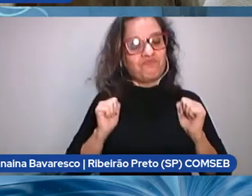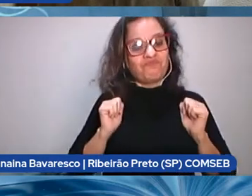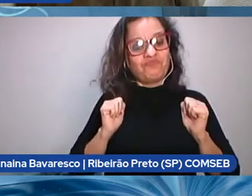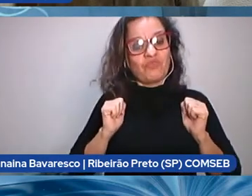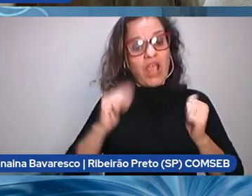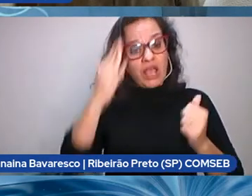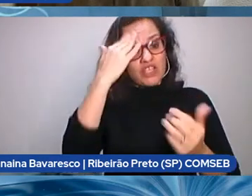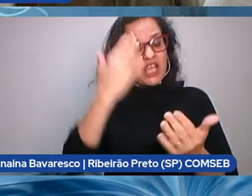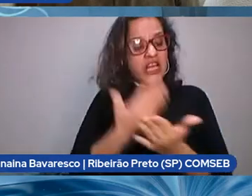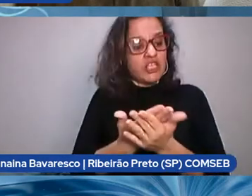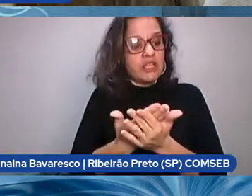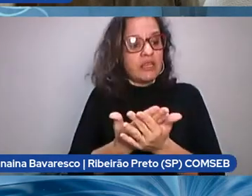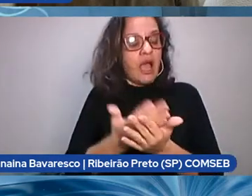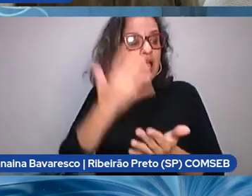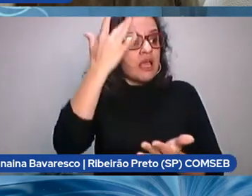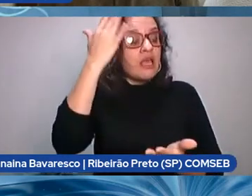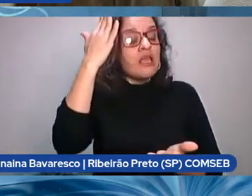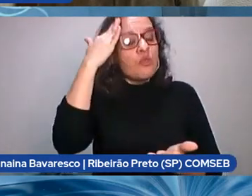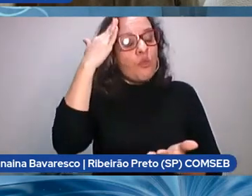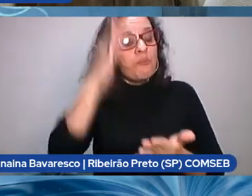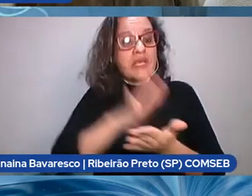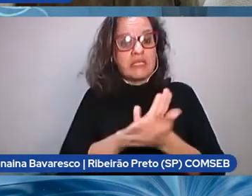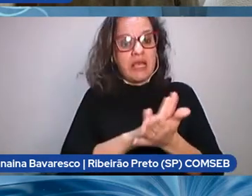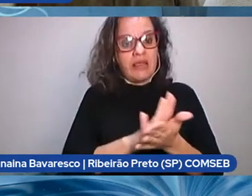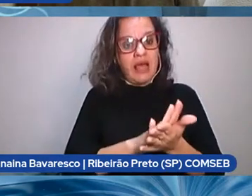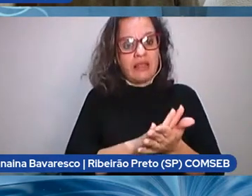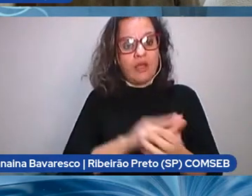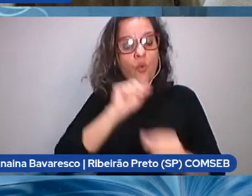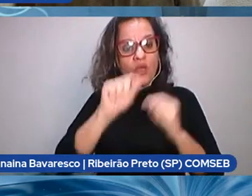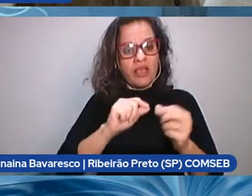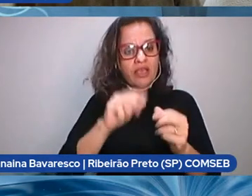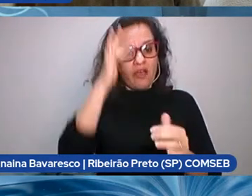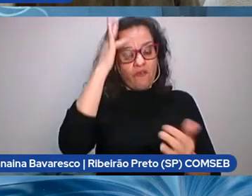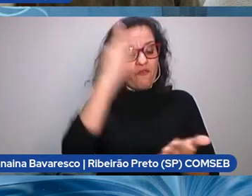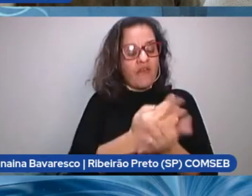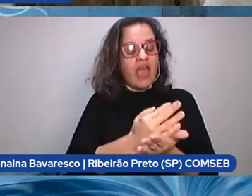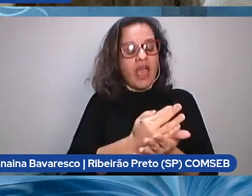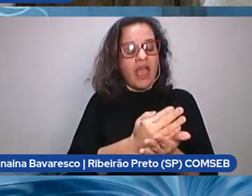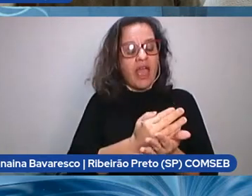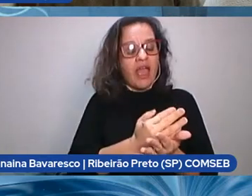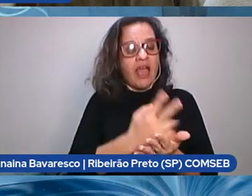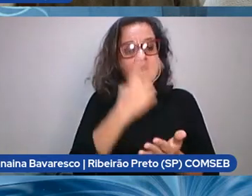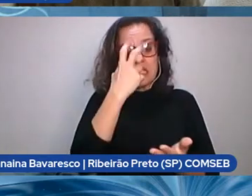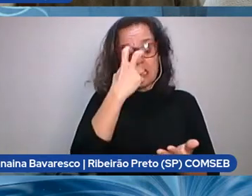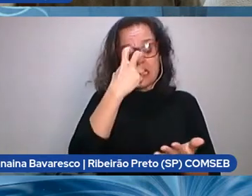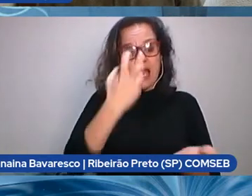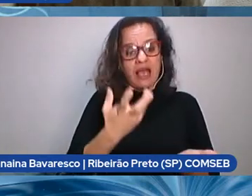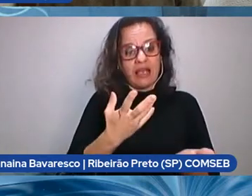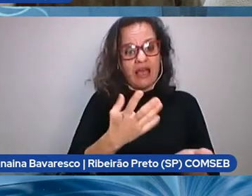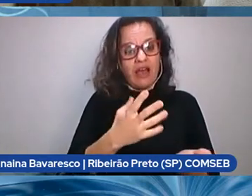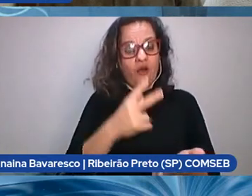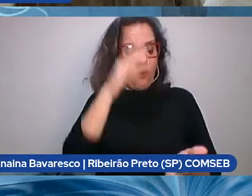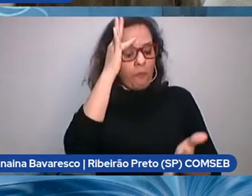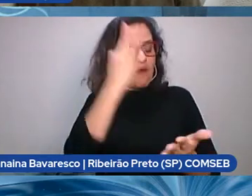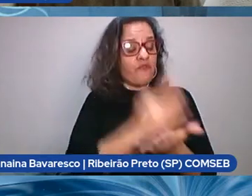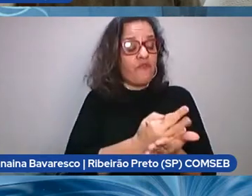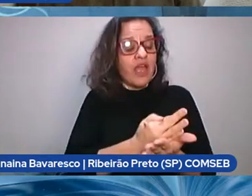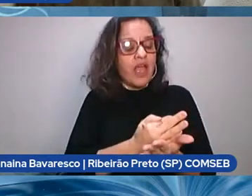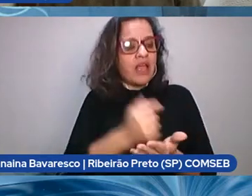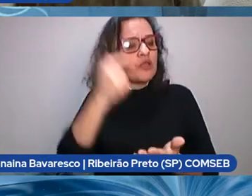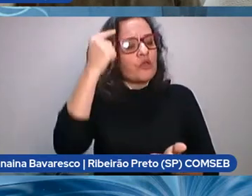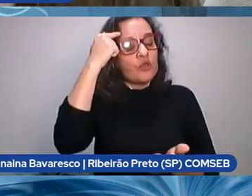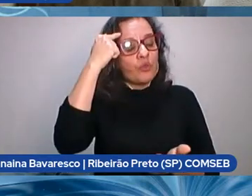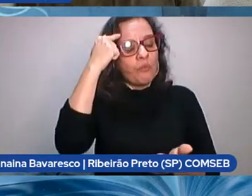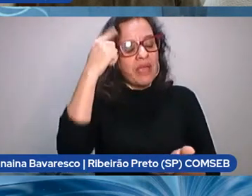sem pensar. Isso chama fé cega, não é? Fé sem raciocínio, fé sem uma